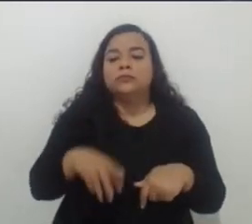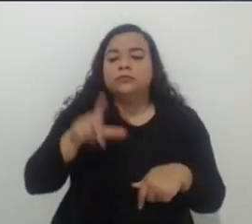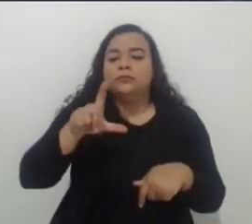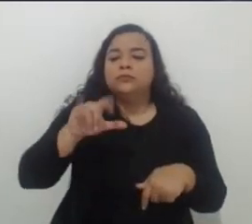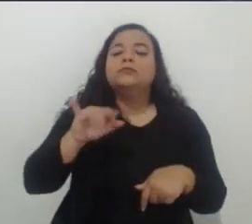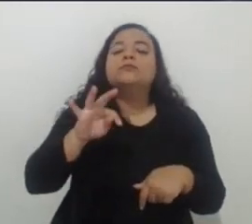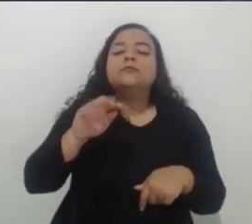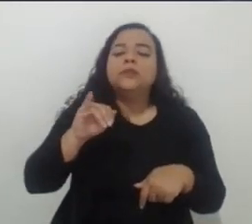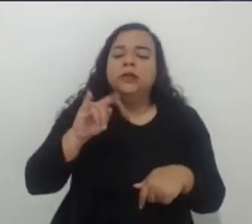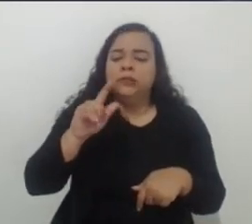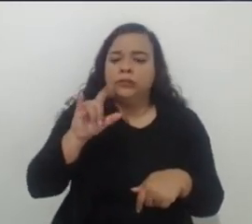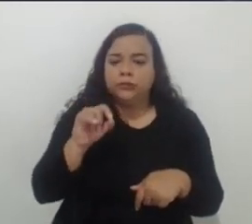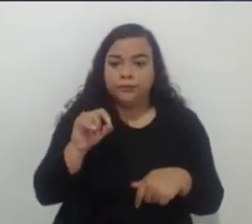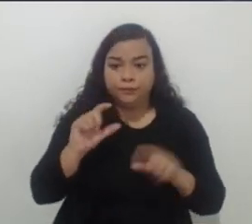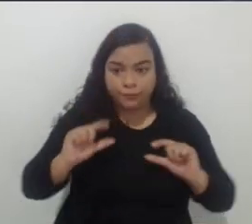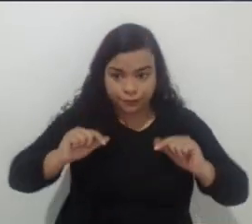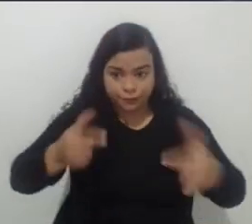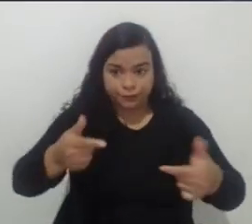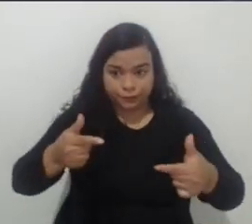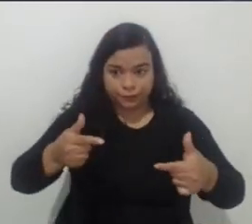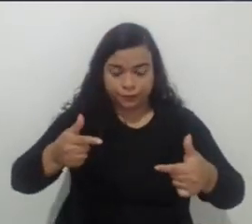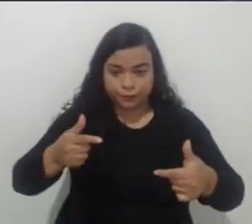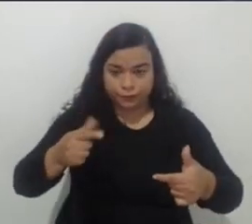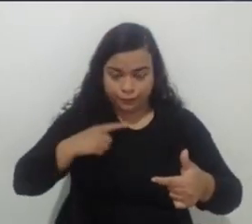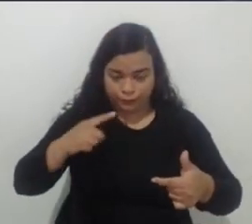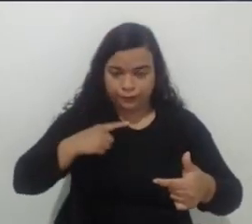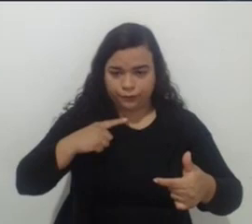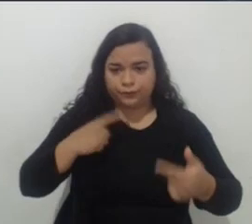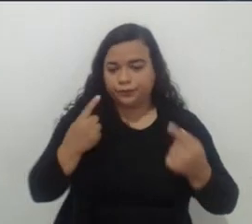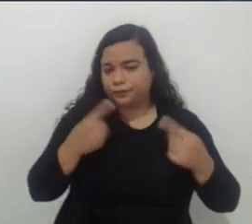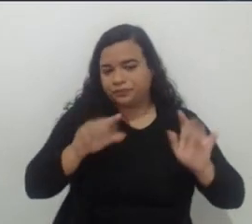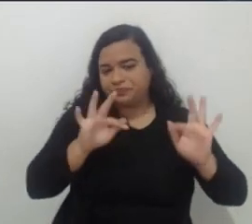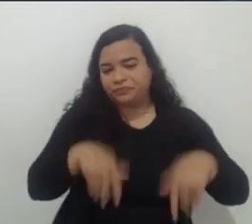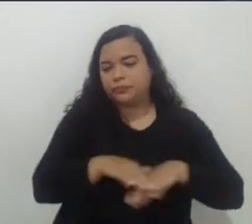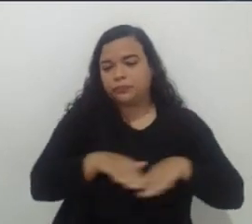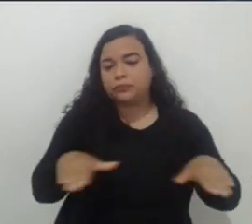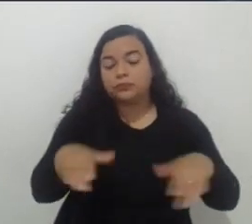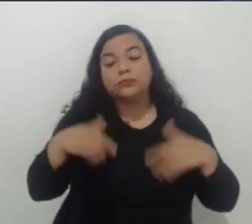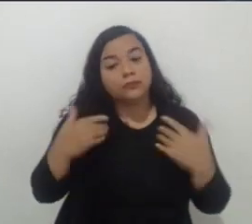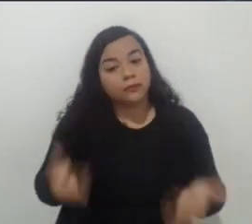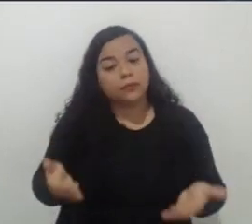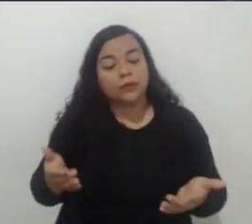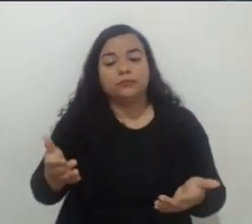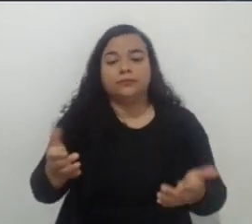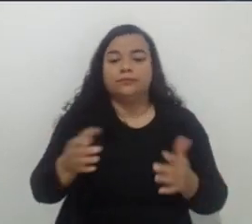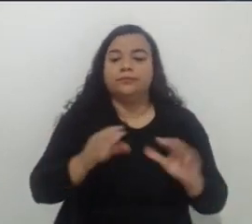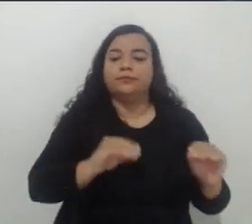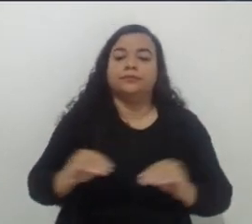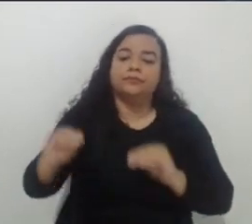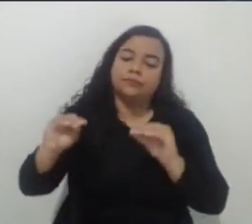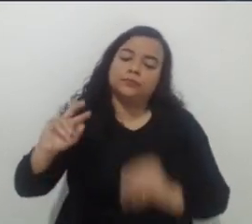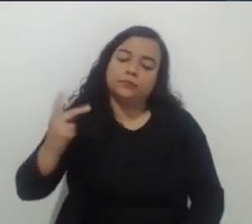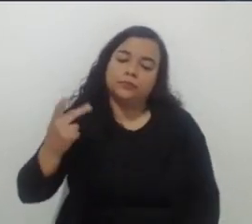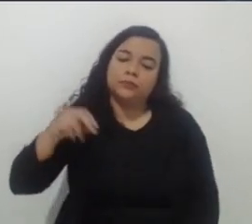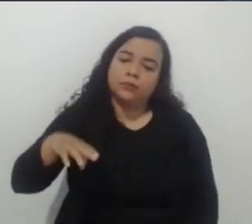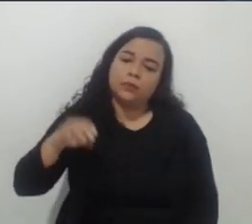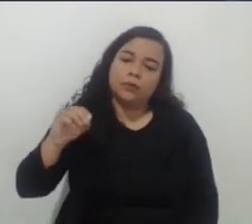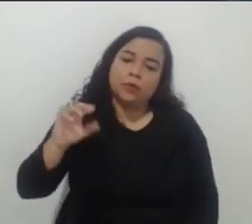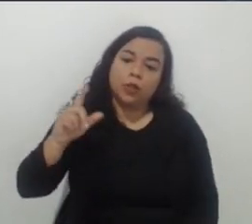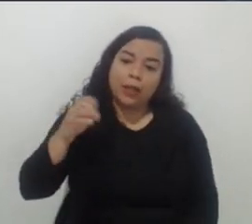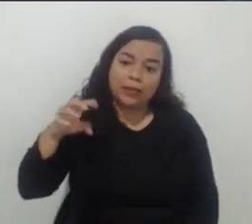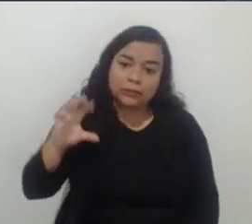execução, ausência de menção aos honorários de sucumbência, homologação do acordo com a extinção do